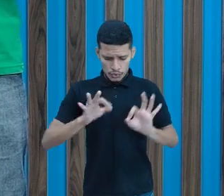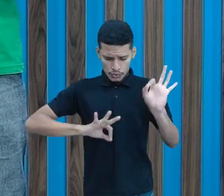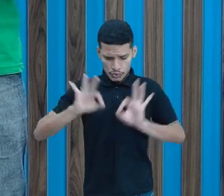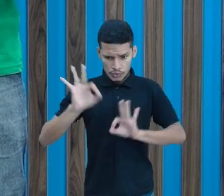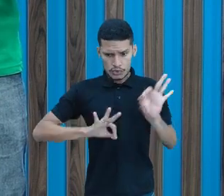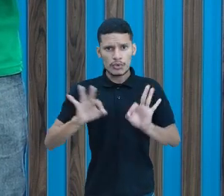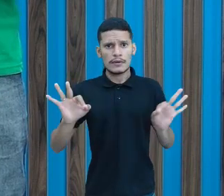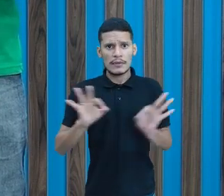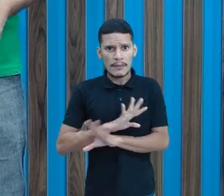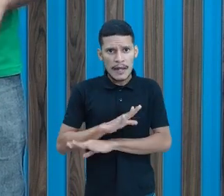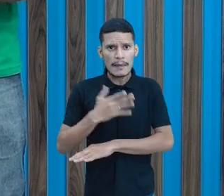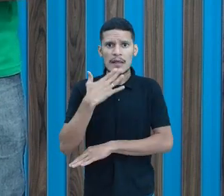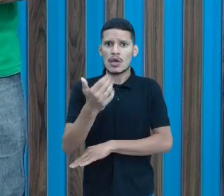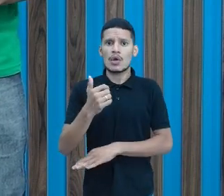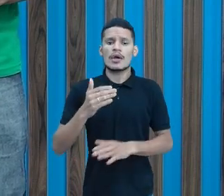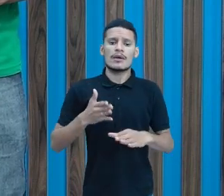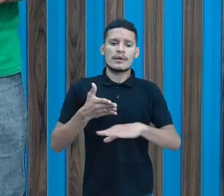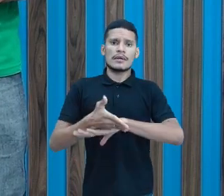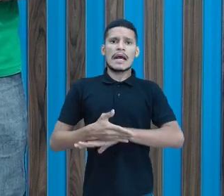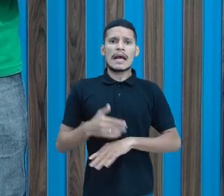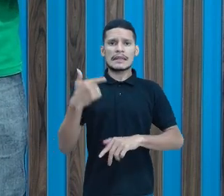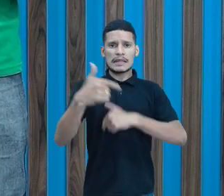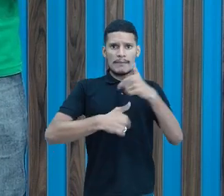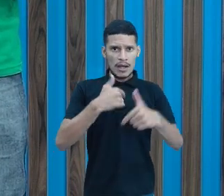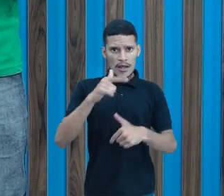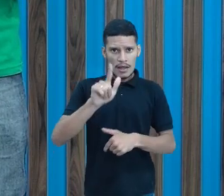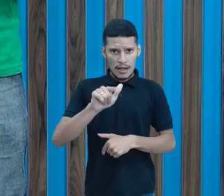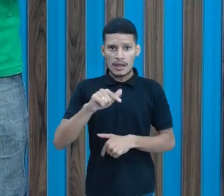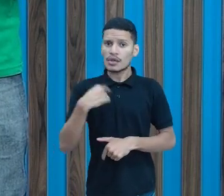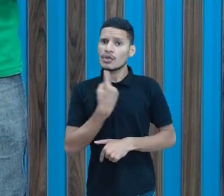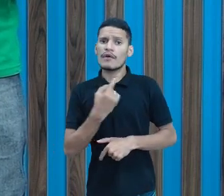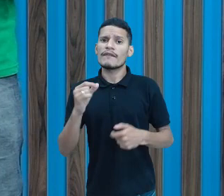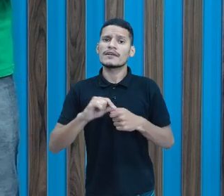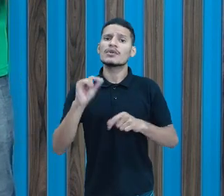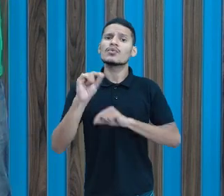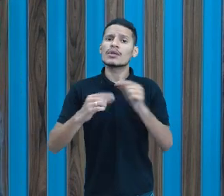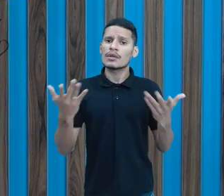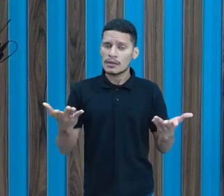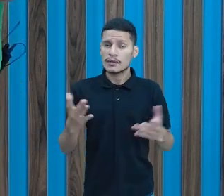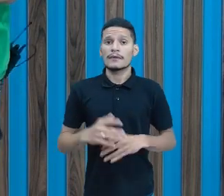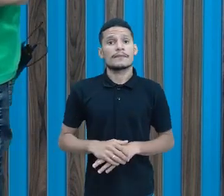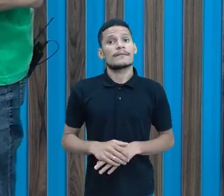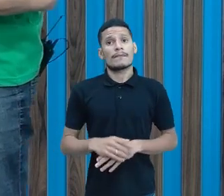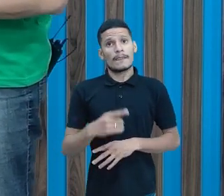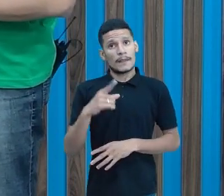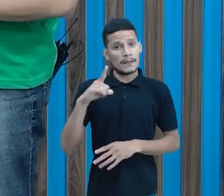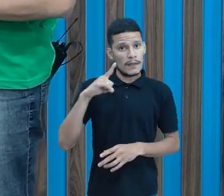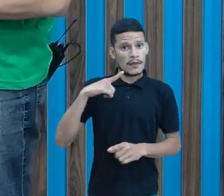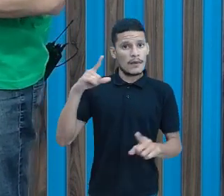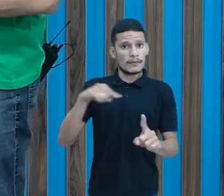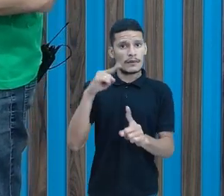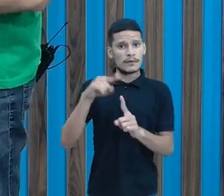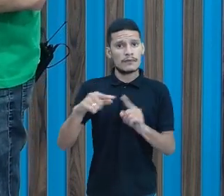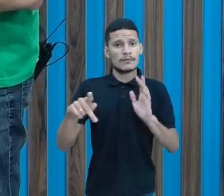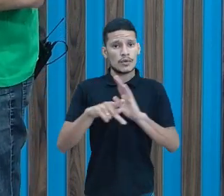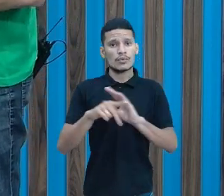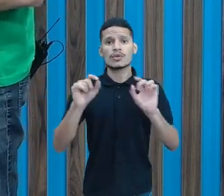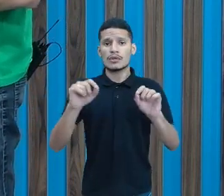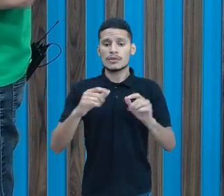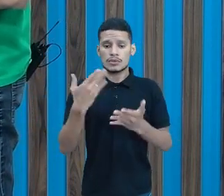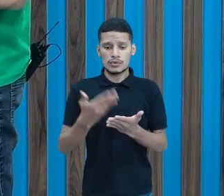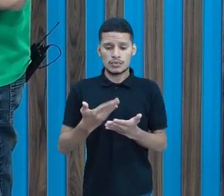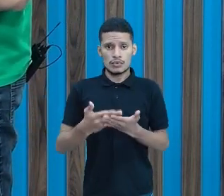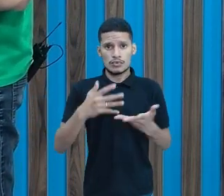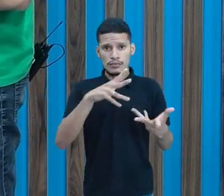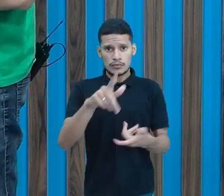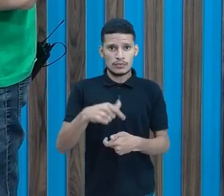melhor para encarar o mundo do trabalho. O que é que nós podemos fazer para melhorá-lo? Então foi esse o objetivo, né? Um estudo do mundo do trabalho na